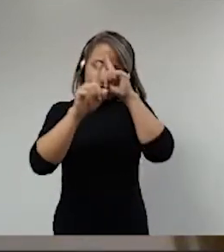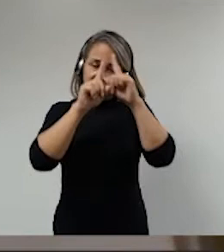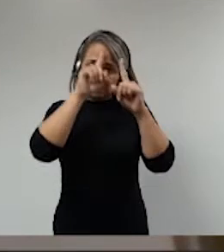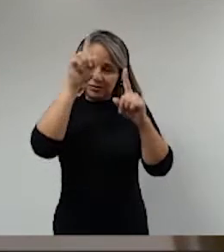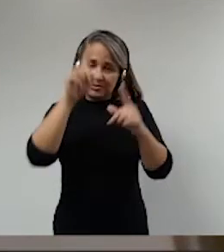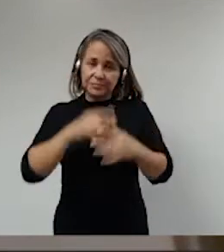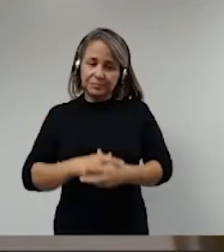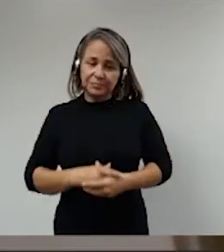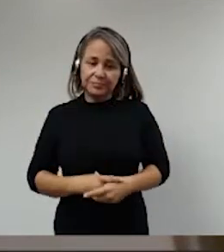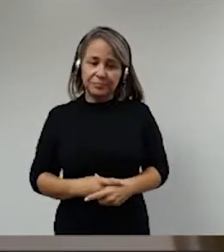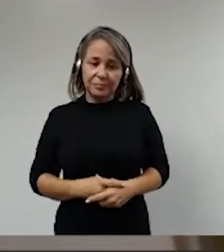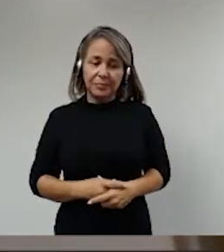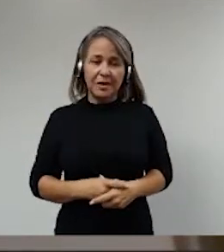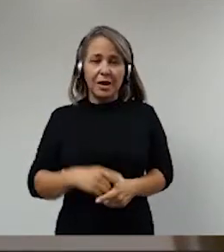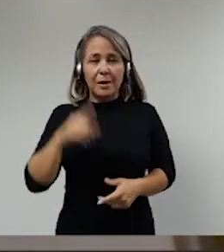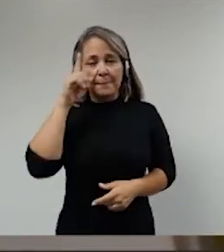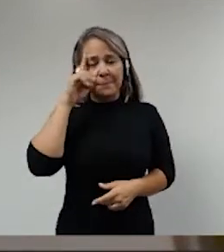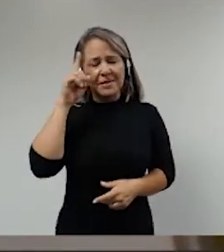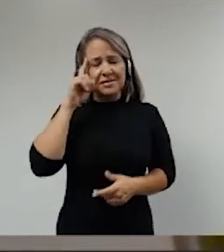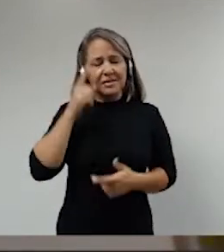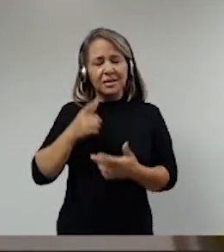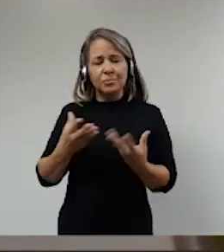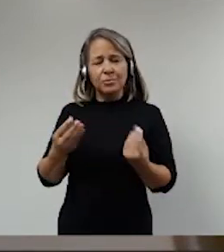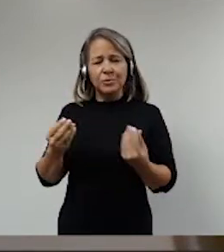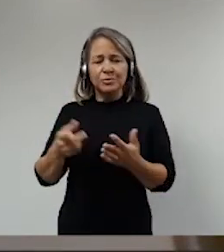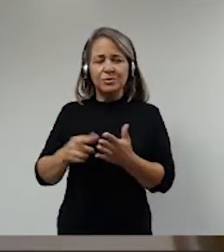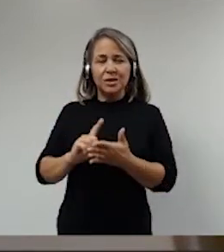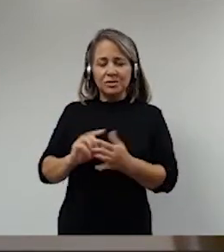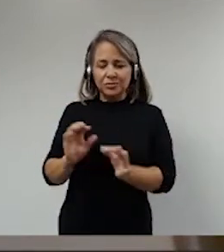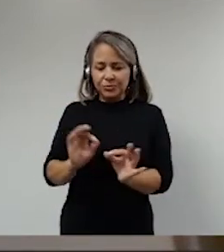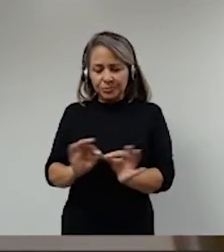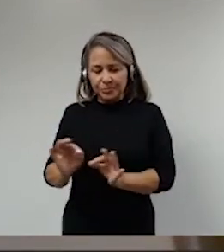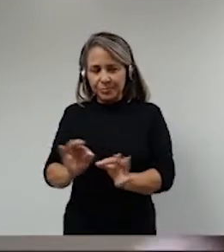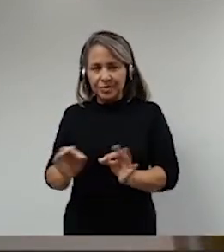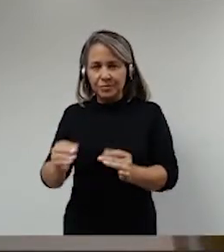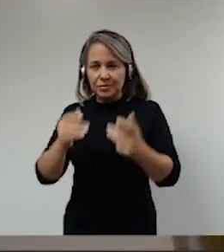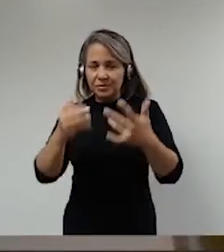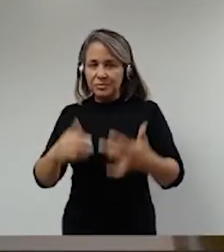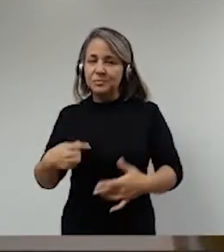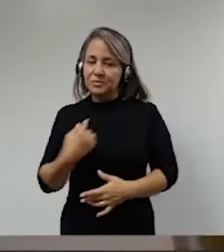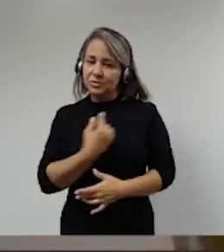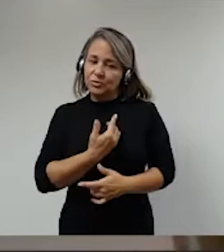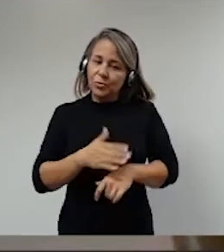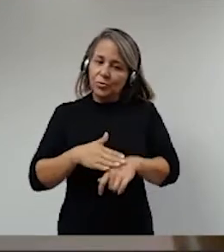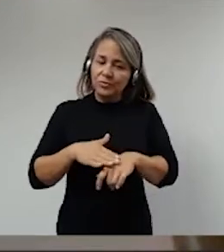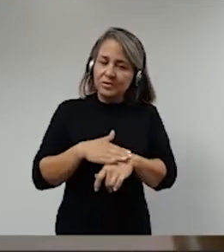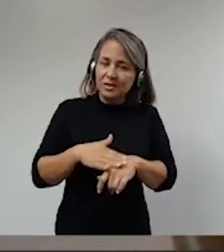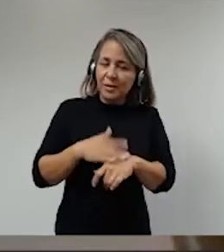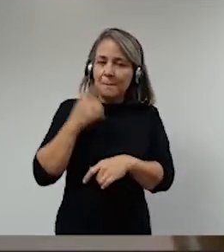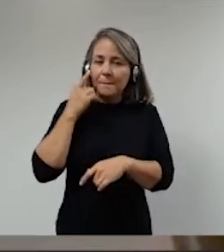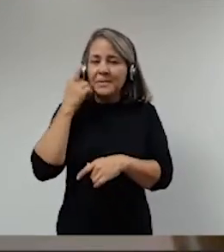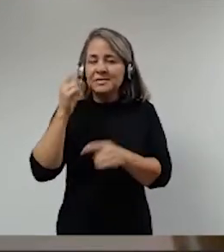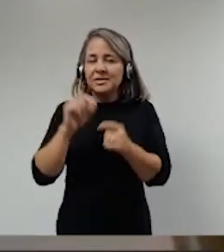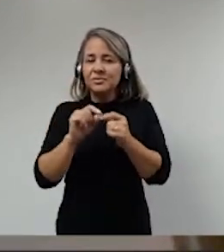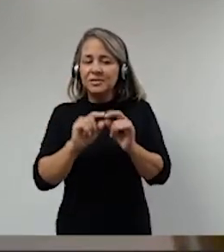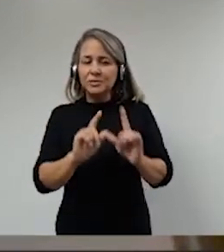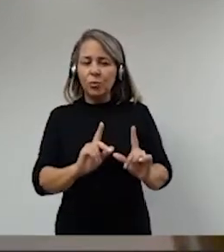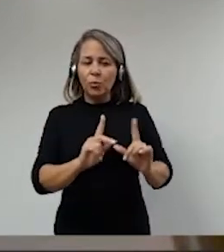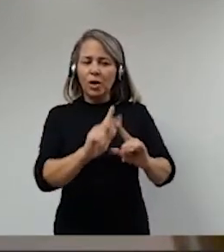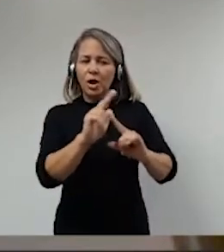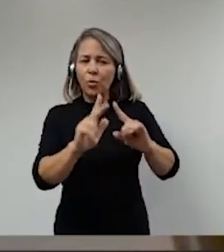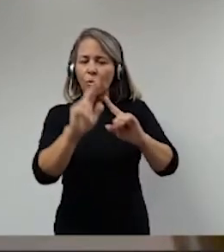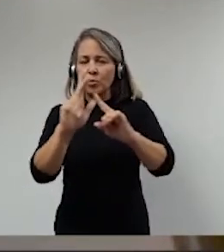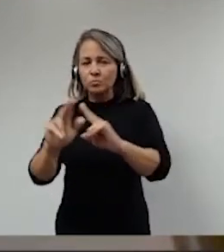Eu pensei muito antes de preparar alguma coisa para a gente conversar aqui hoje, pensei em fazer um recorte, porque